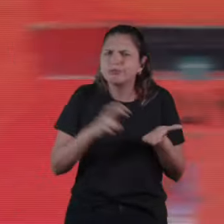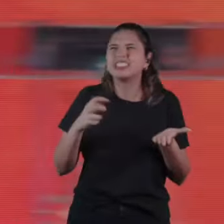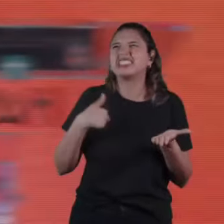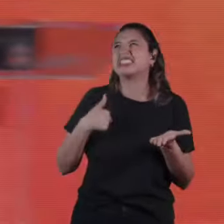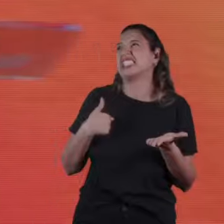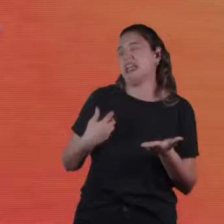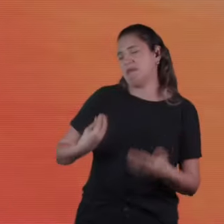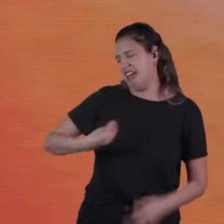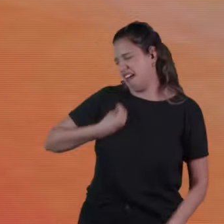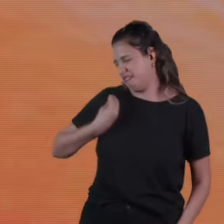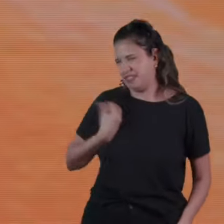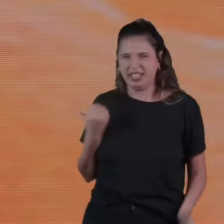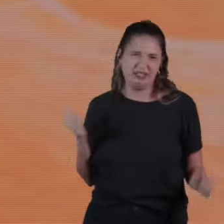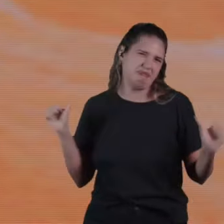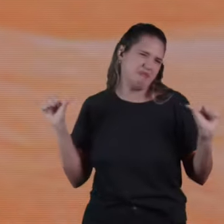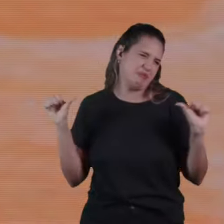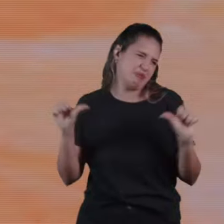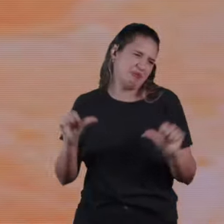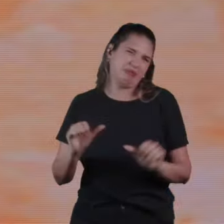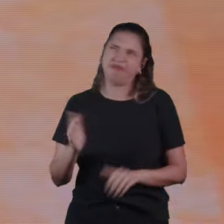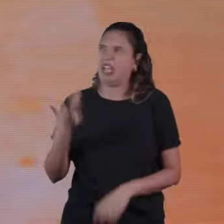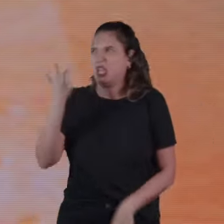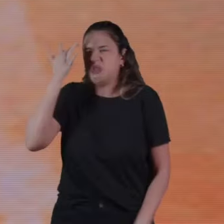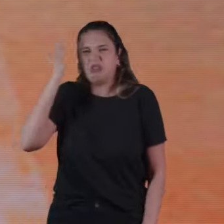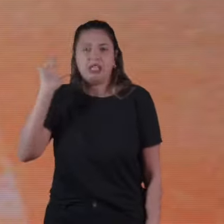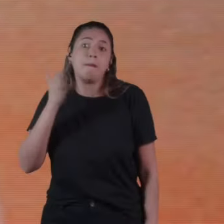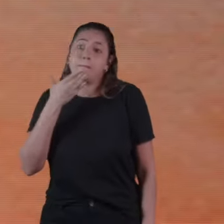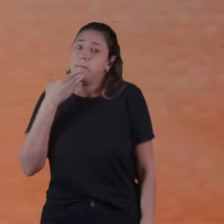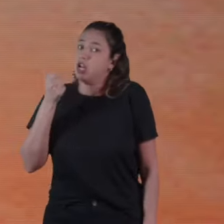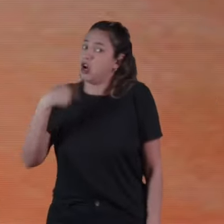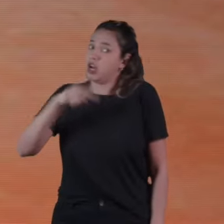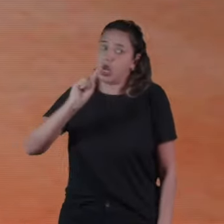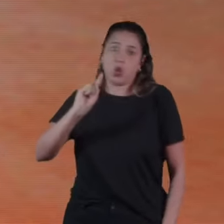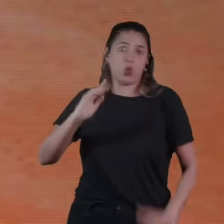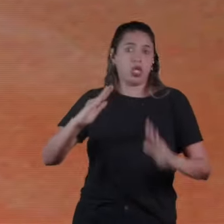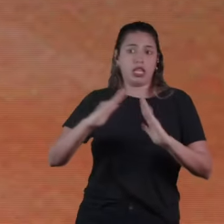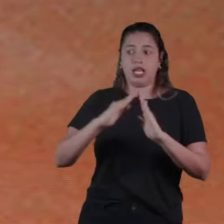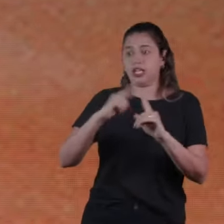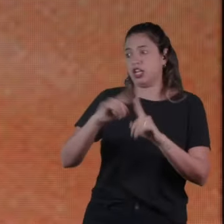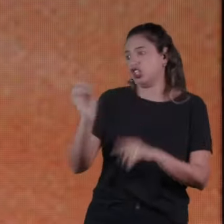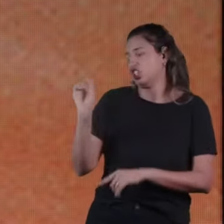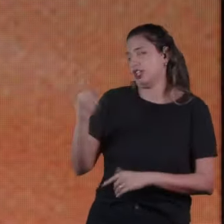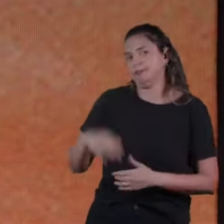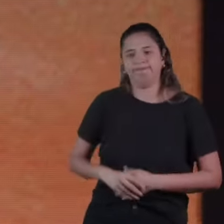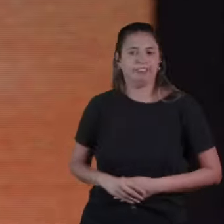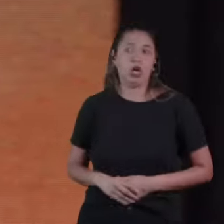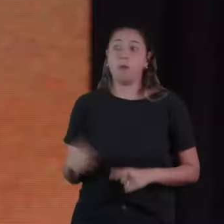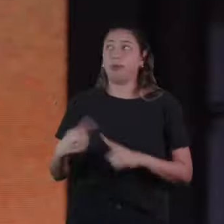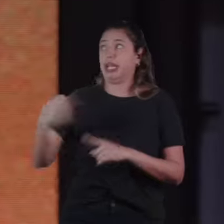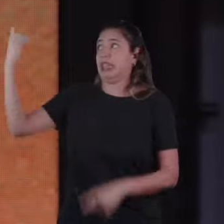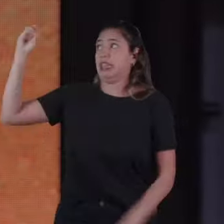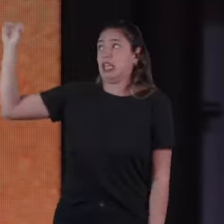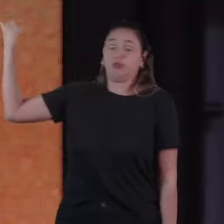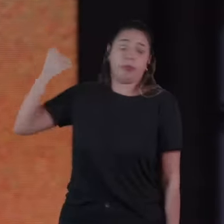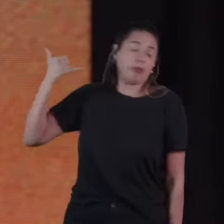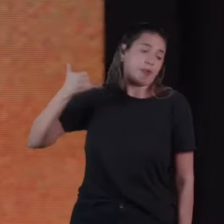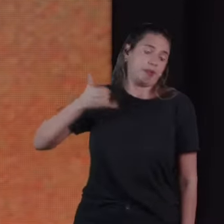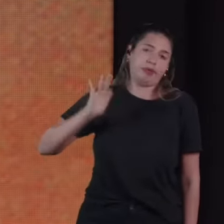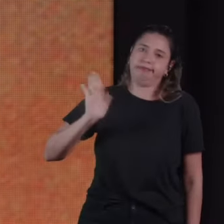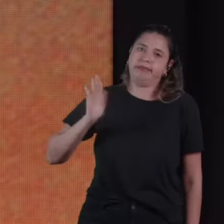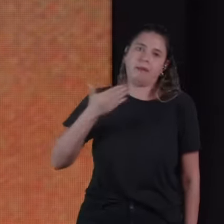meio errada, eu não sei, eu não quero ir na igreja, porque se eu for na igreja eu tenho certeza que Deus vai falar comigo, eu não vou nem ouvir a palavra.